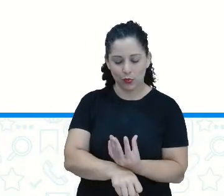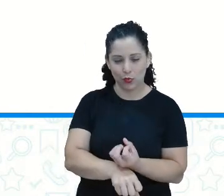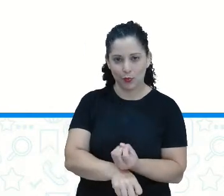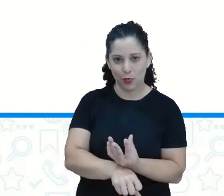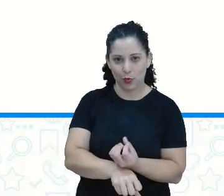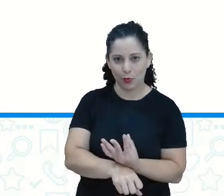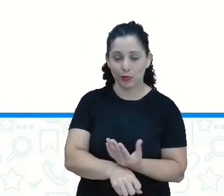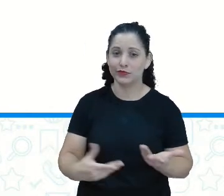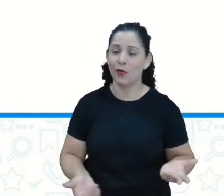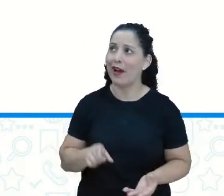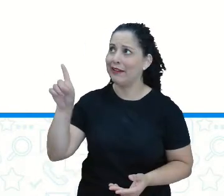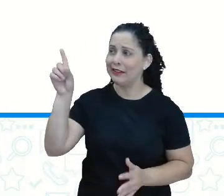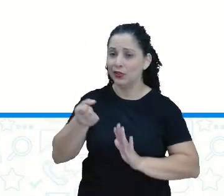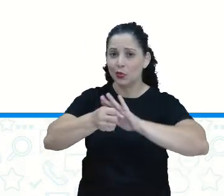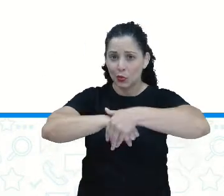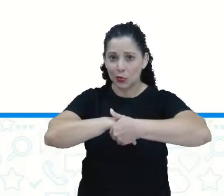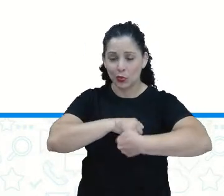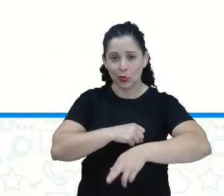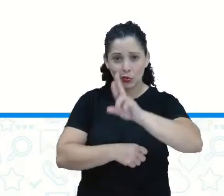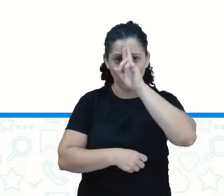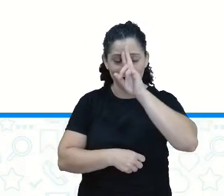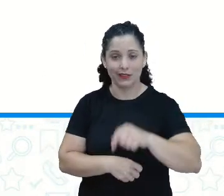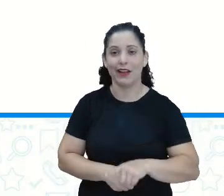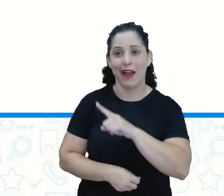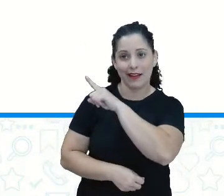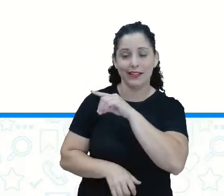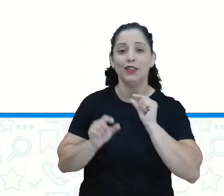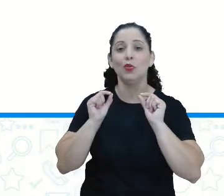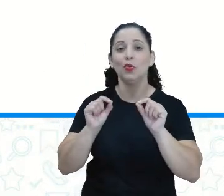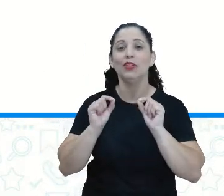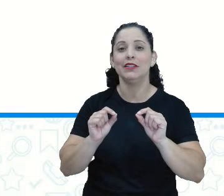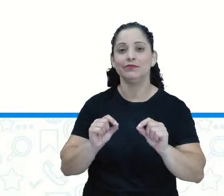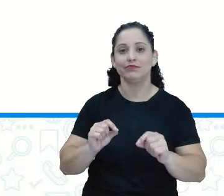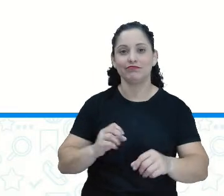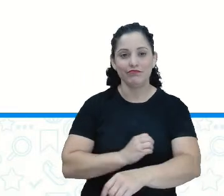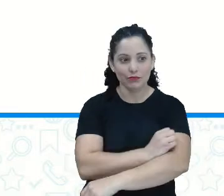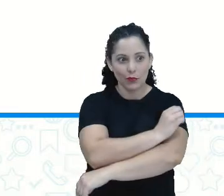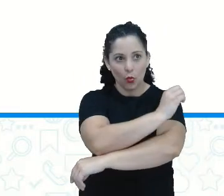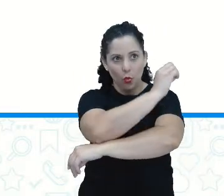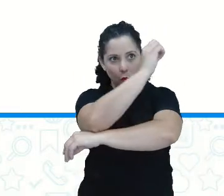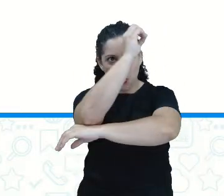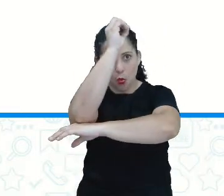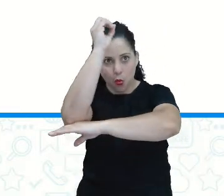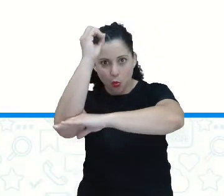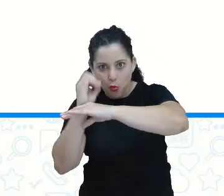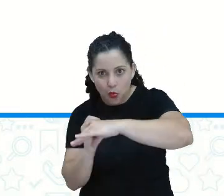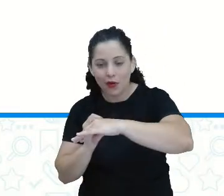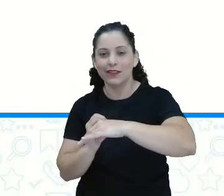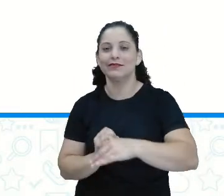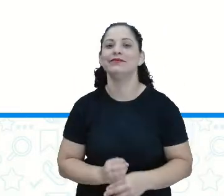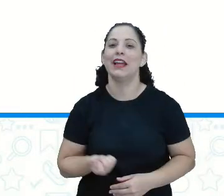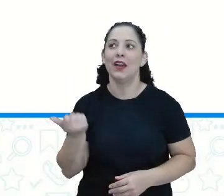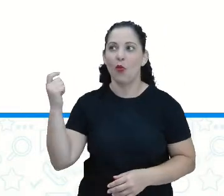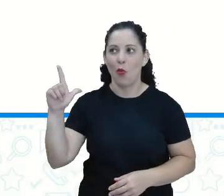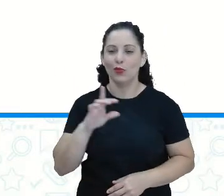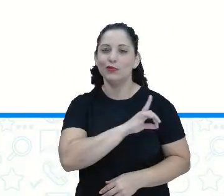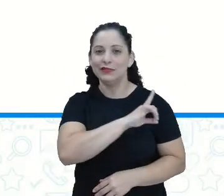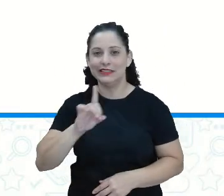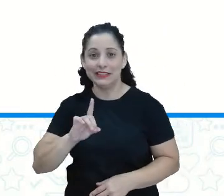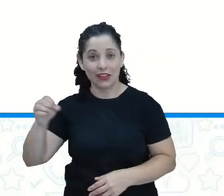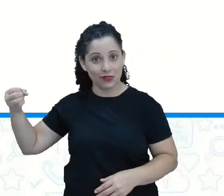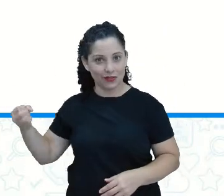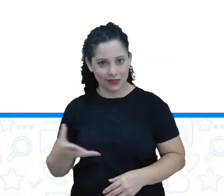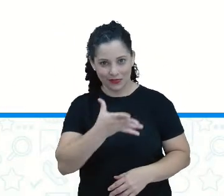fosse meia-noite, seria 24. Isso é, o dia iria virar, já era o dia